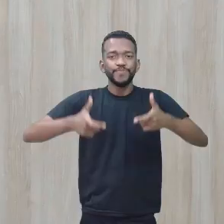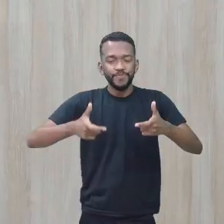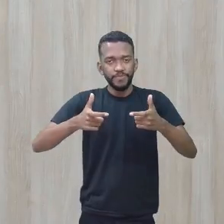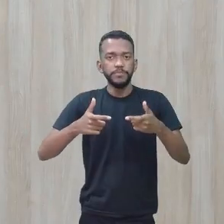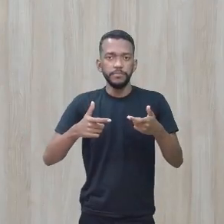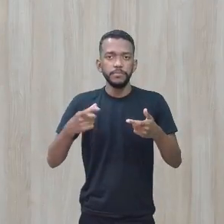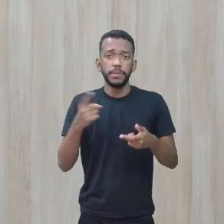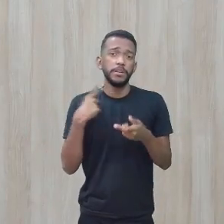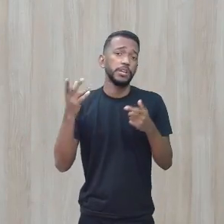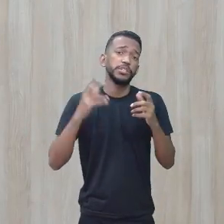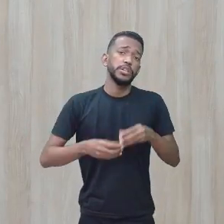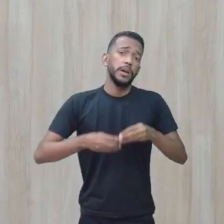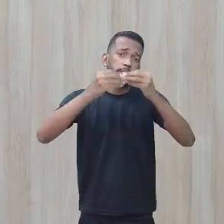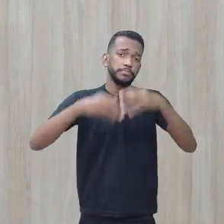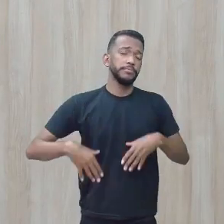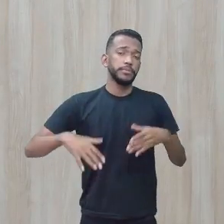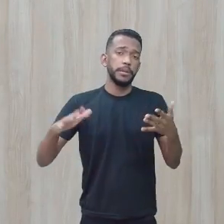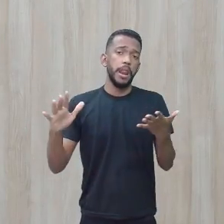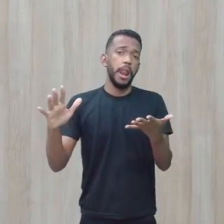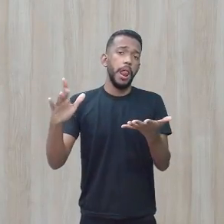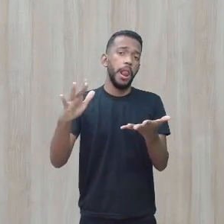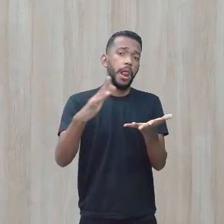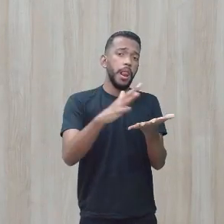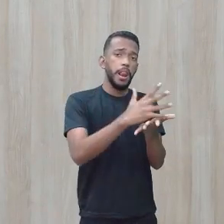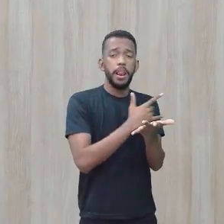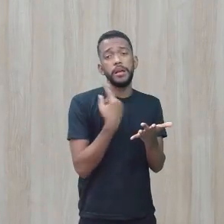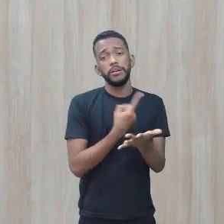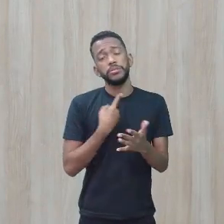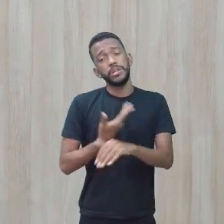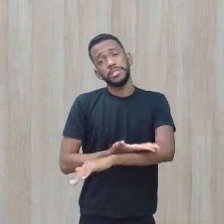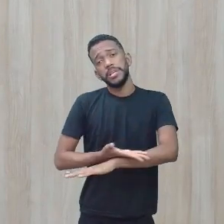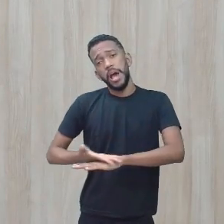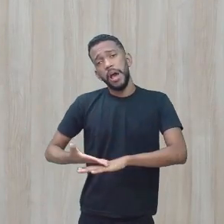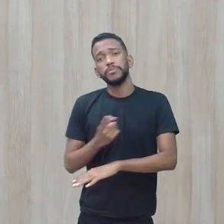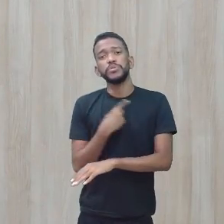gente está degradando com os nossos hábitos, com o